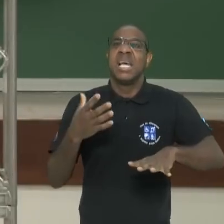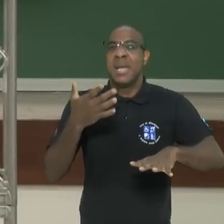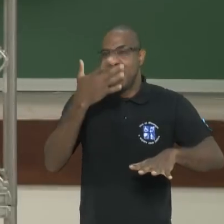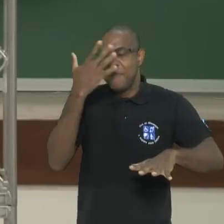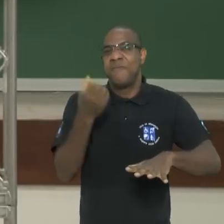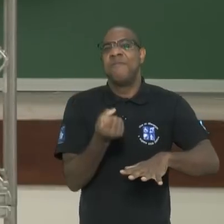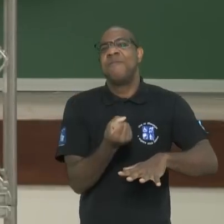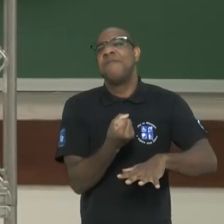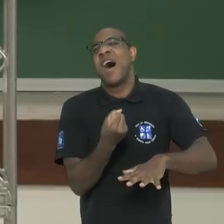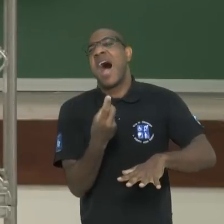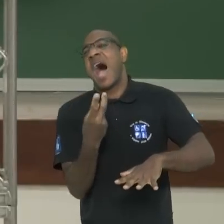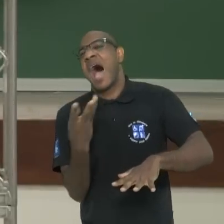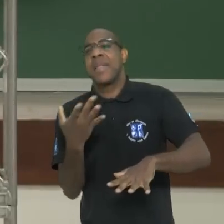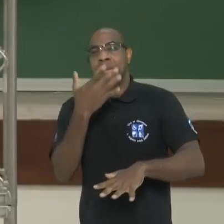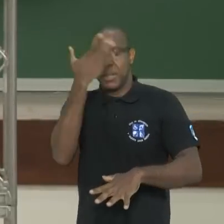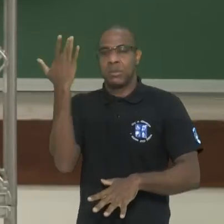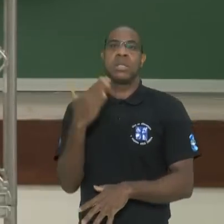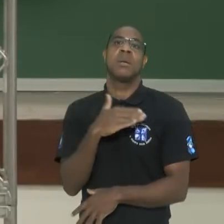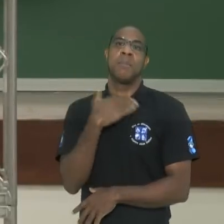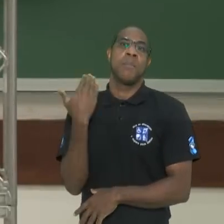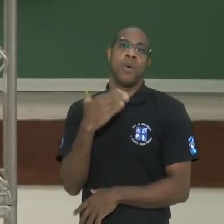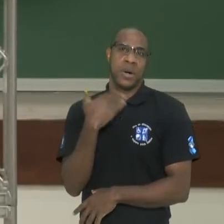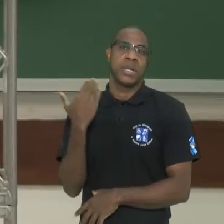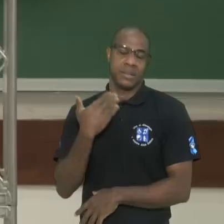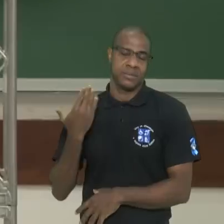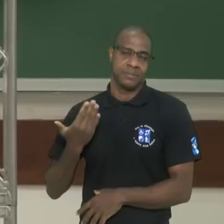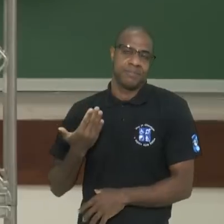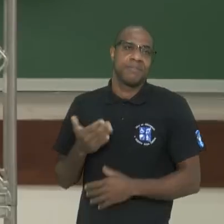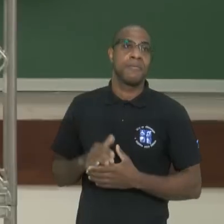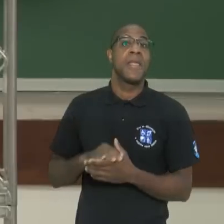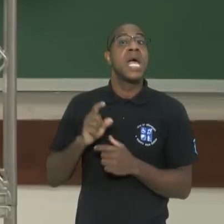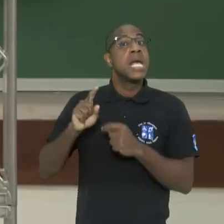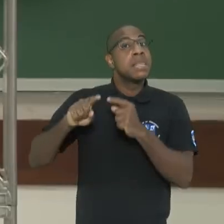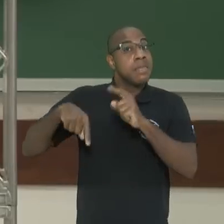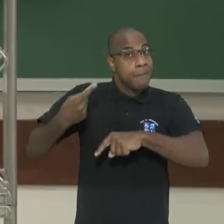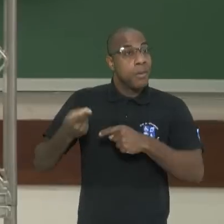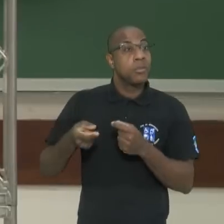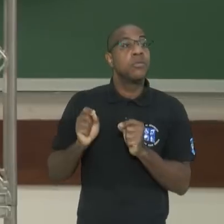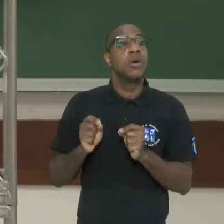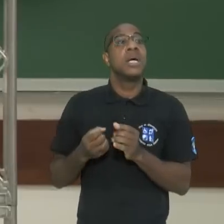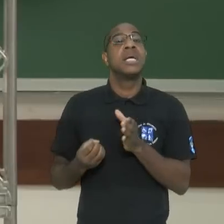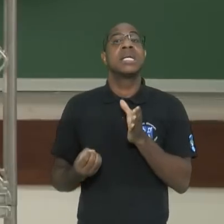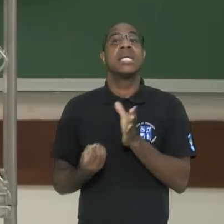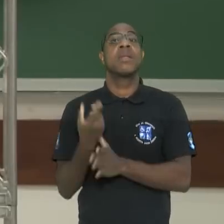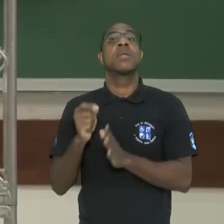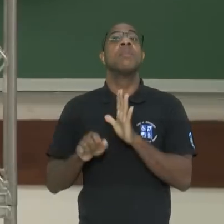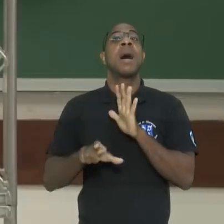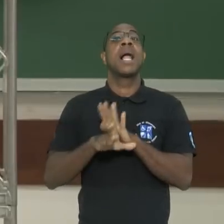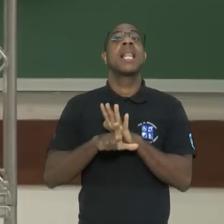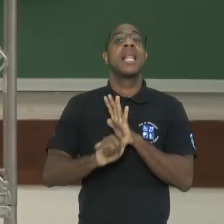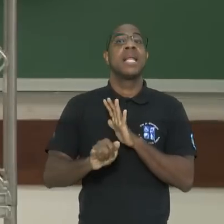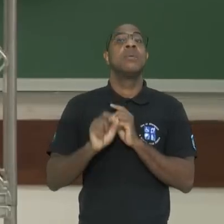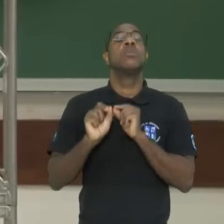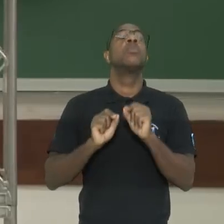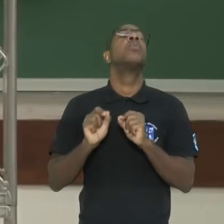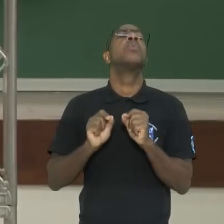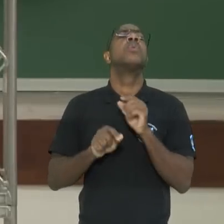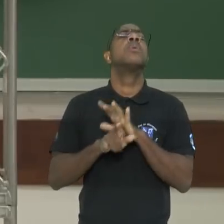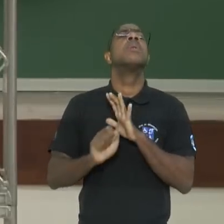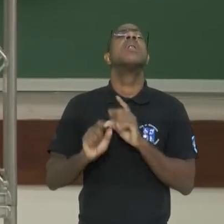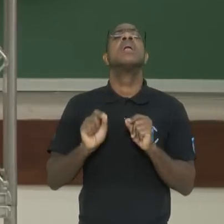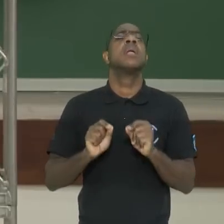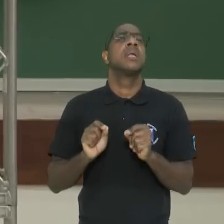acabaram morrendo por intoxicação. E aí, depois disso, foi criada uma lei.